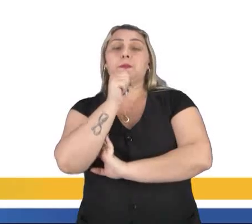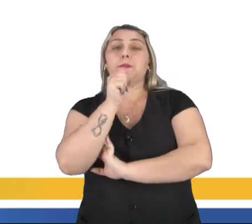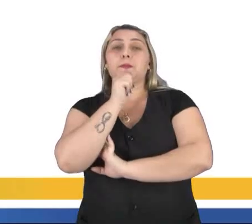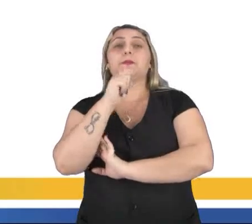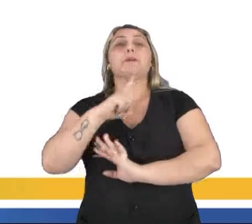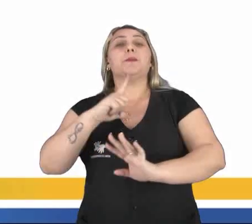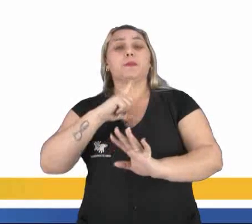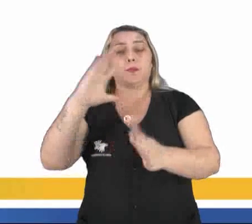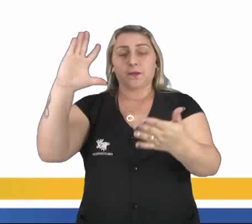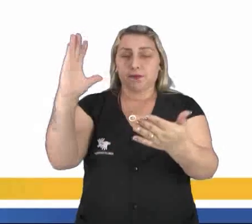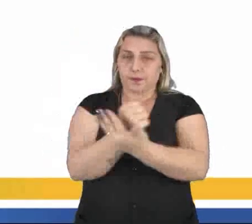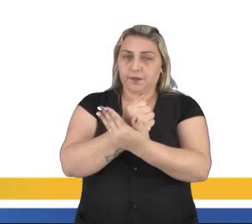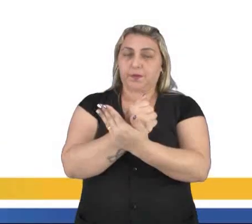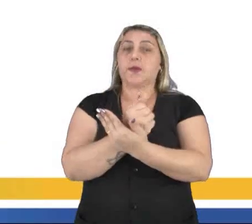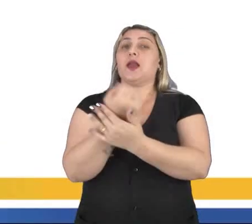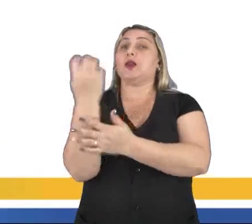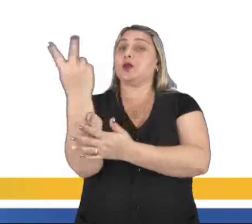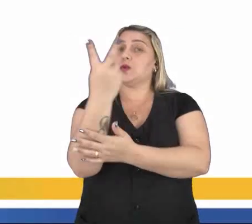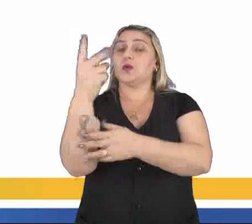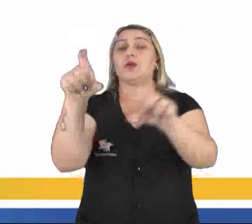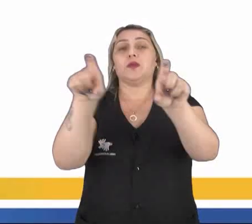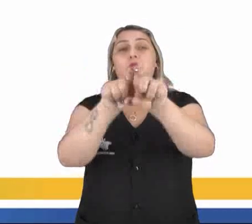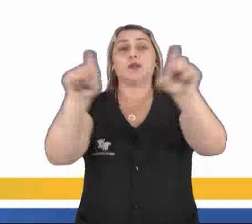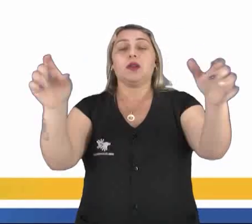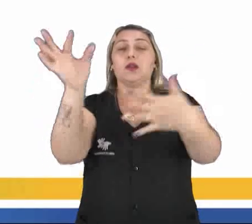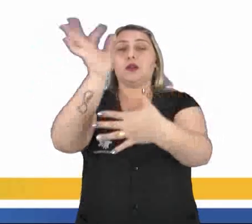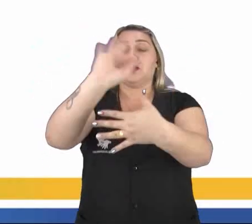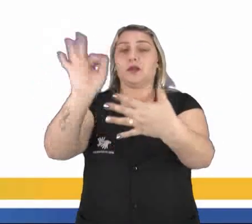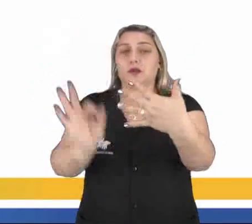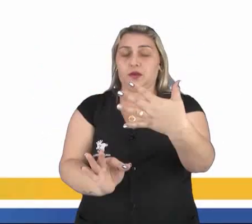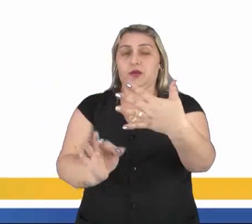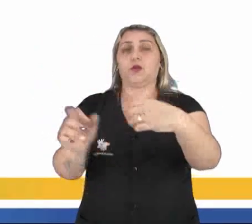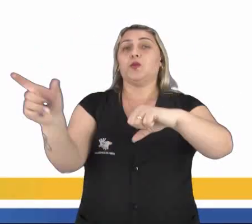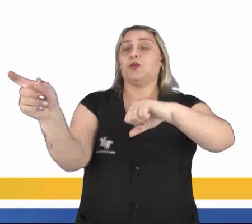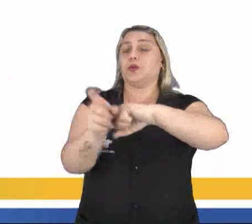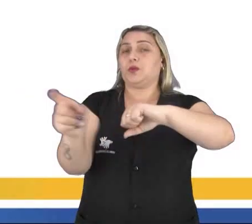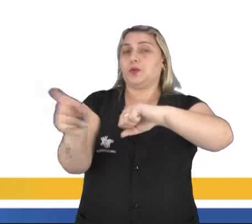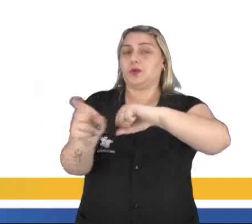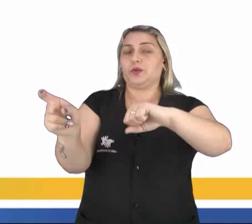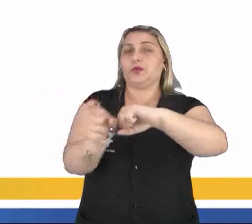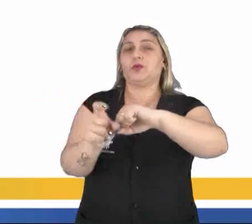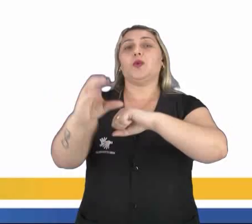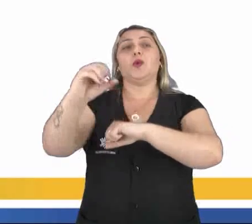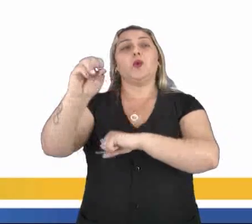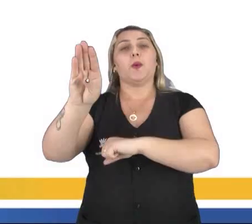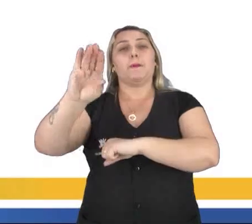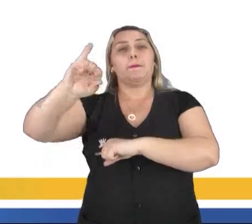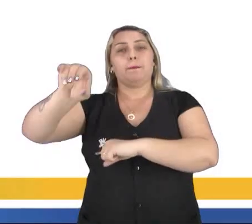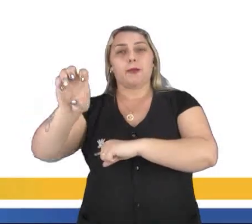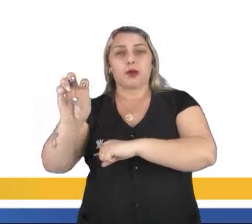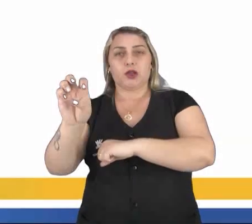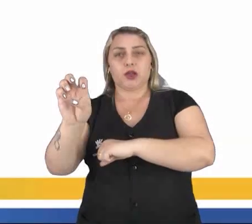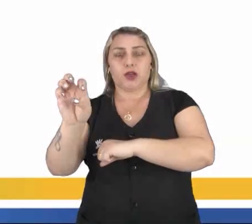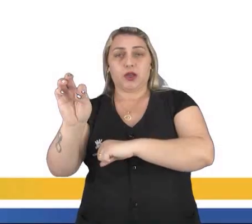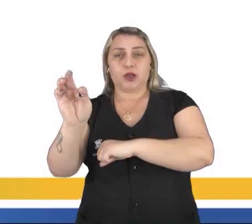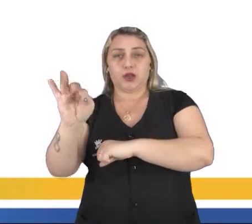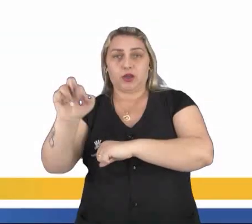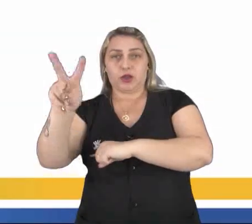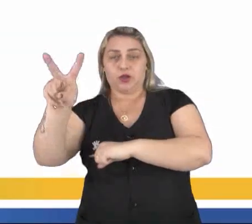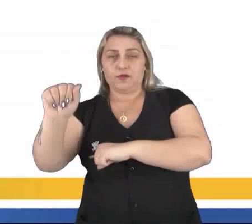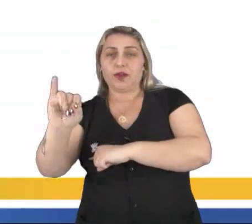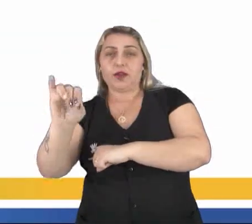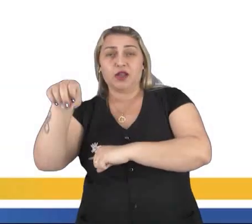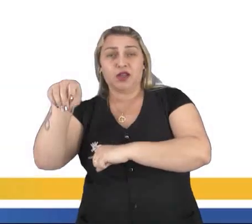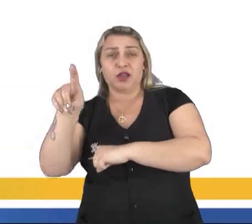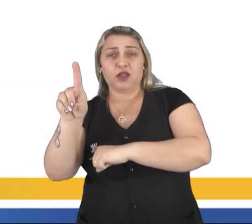de salvá-lo. Essa oração subordinada, ela é classificada como substantiva, objetiva, indireta,